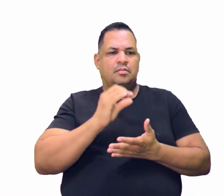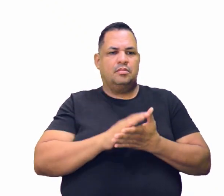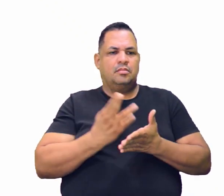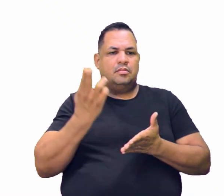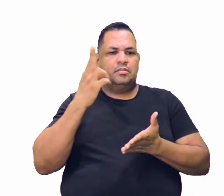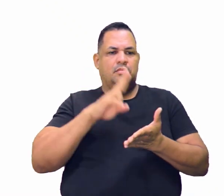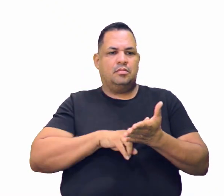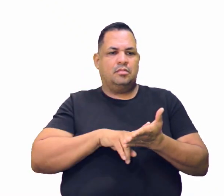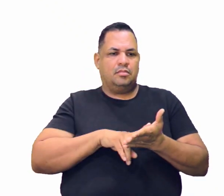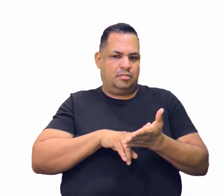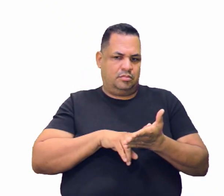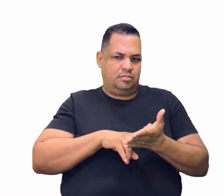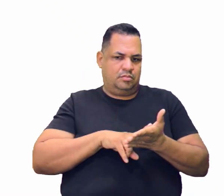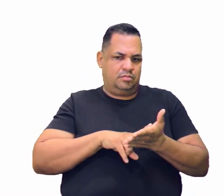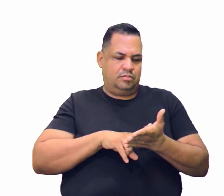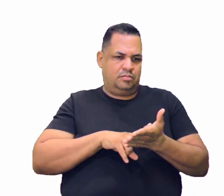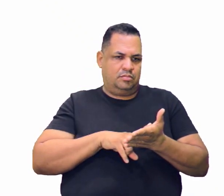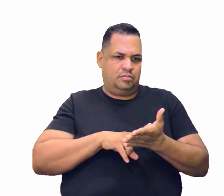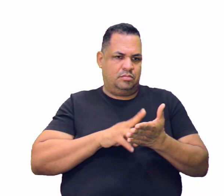carta